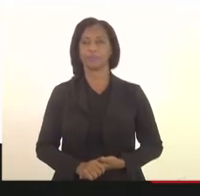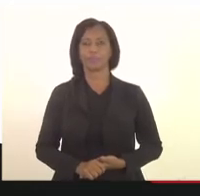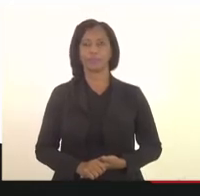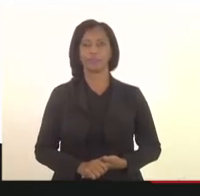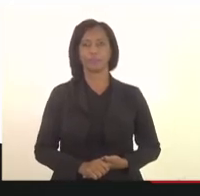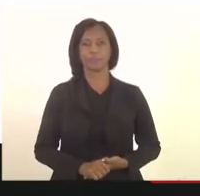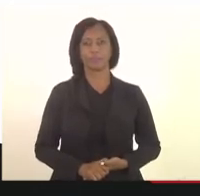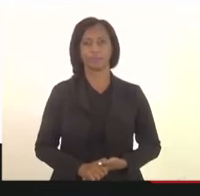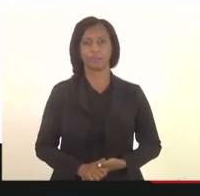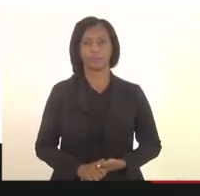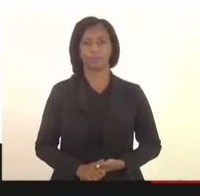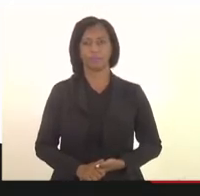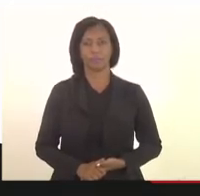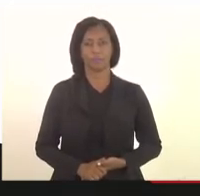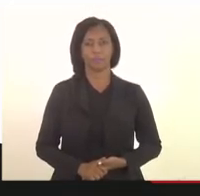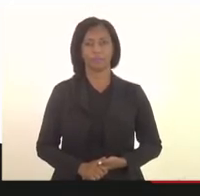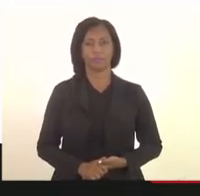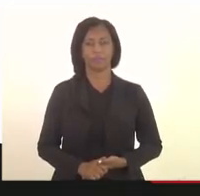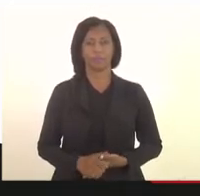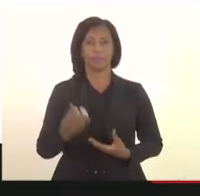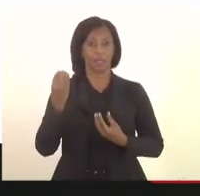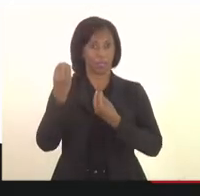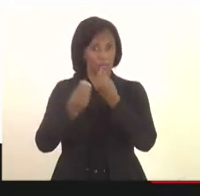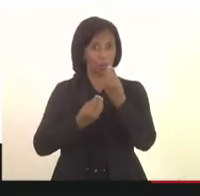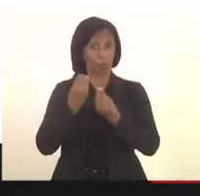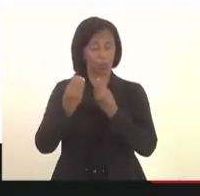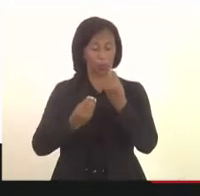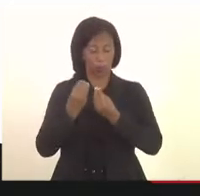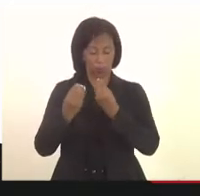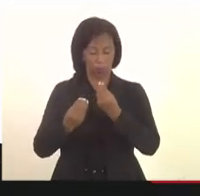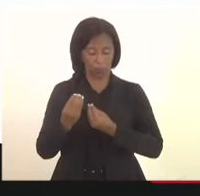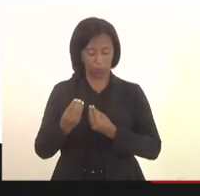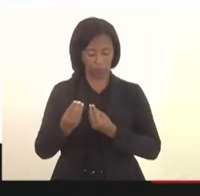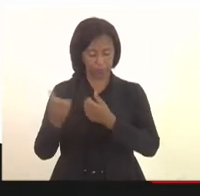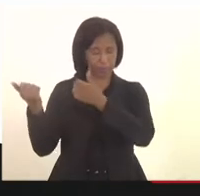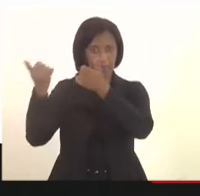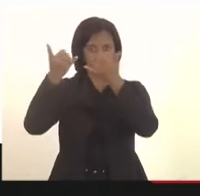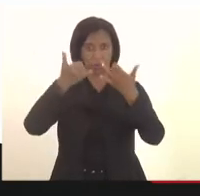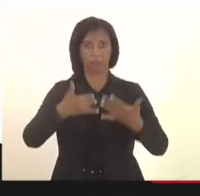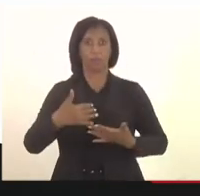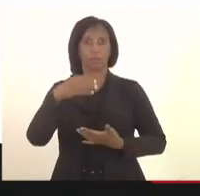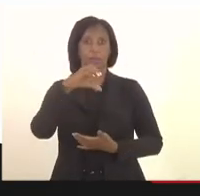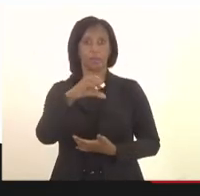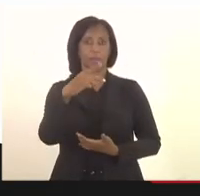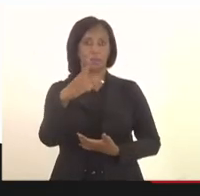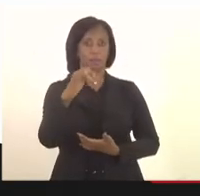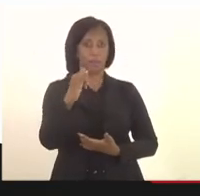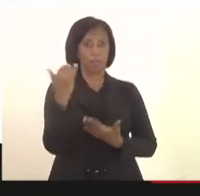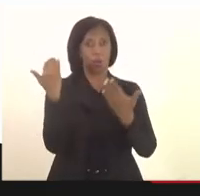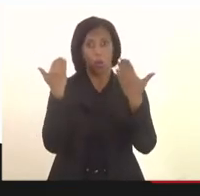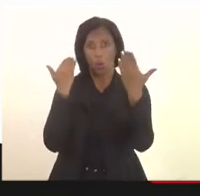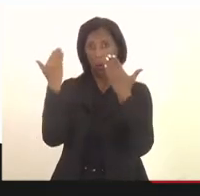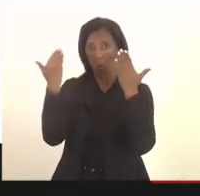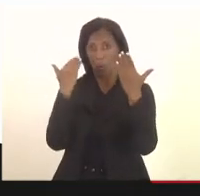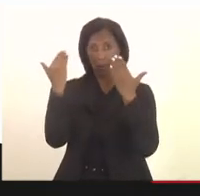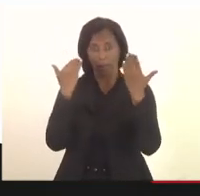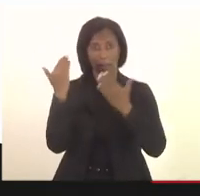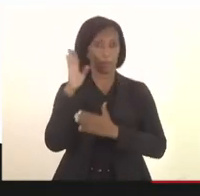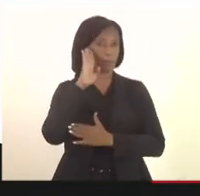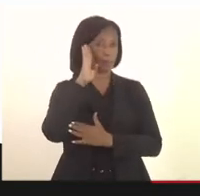E como a gente está comentando aqui nessa CPI, fazendo a comparação principalmente